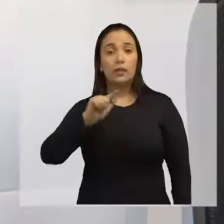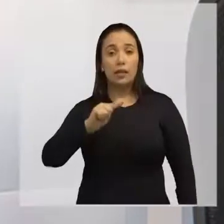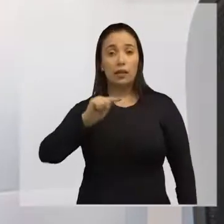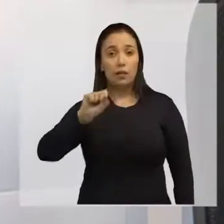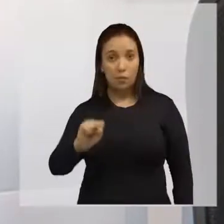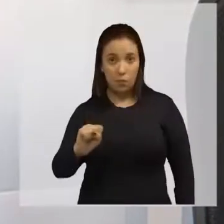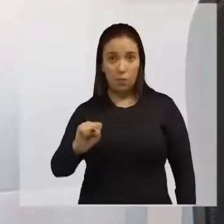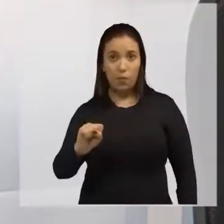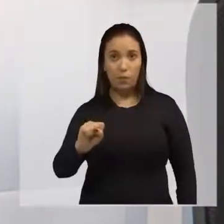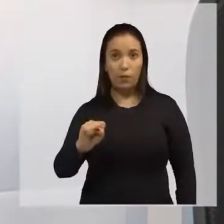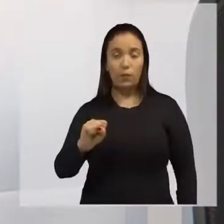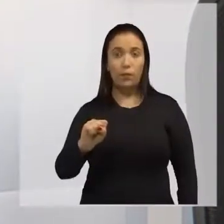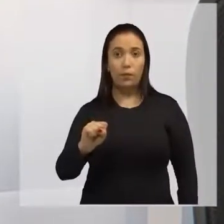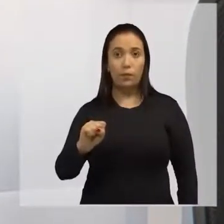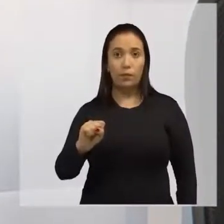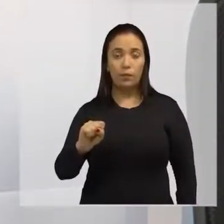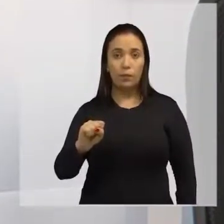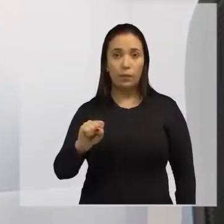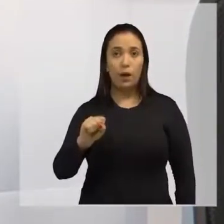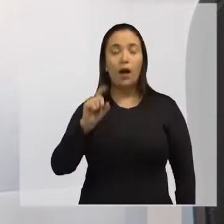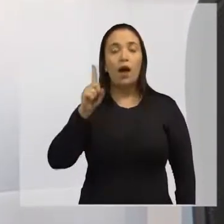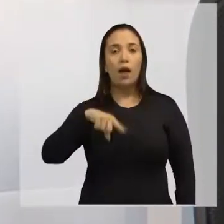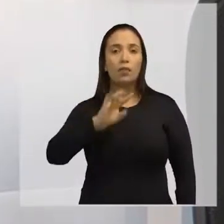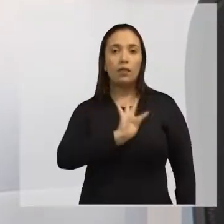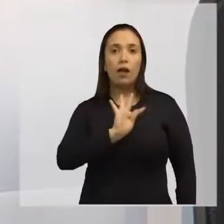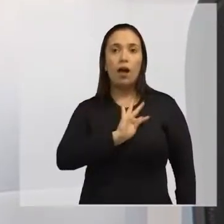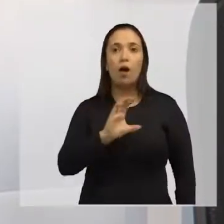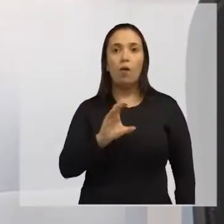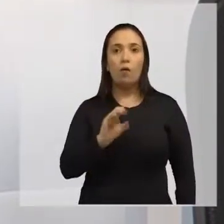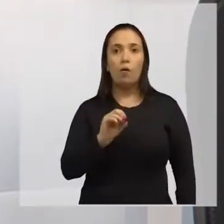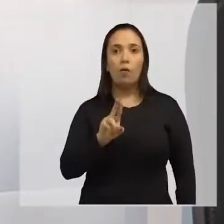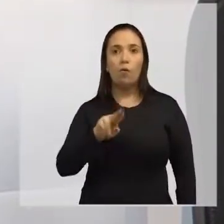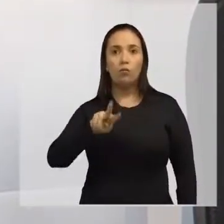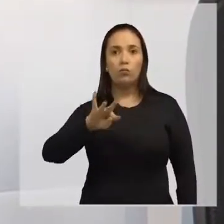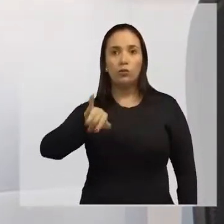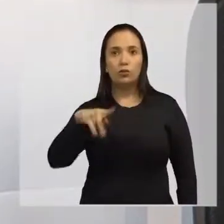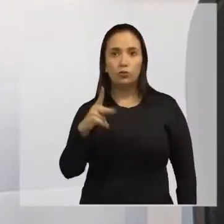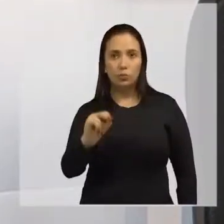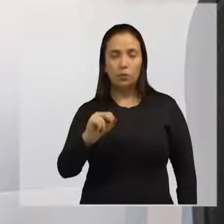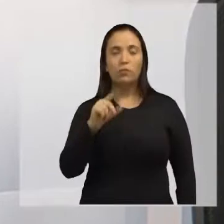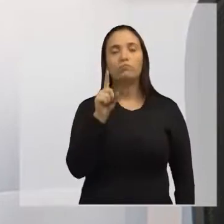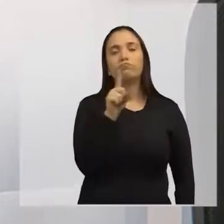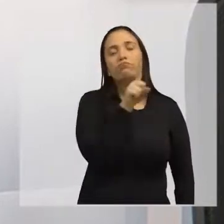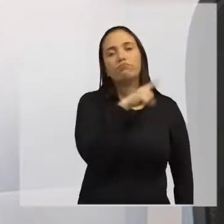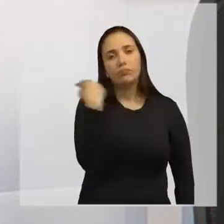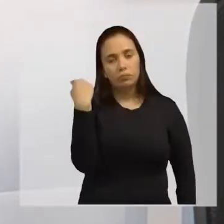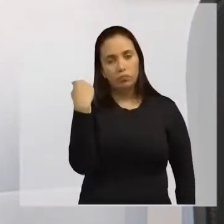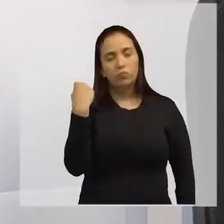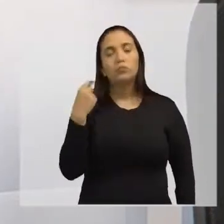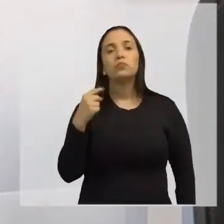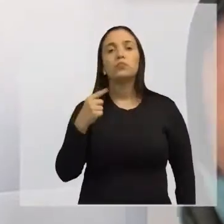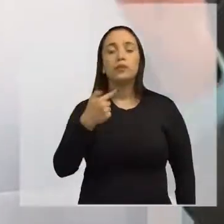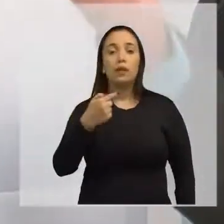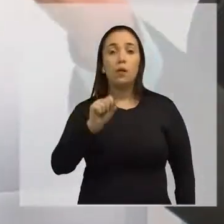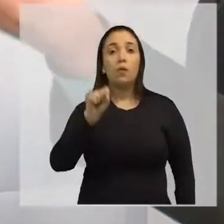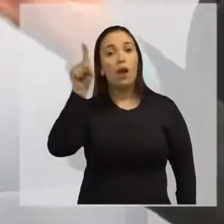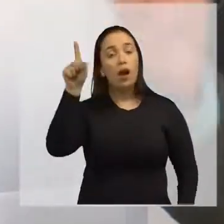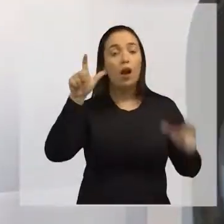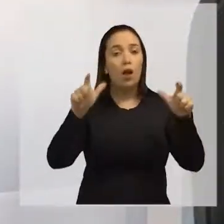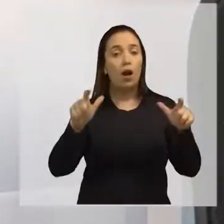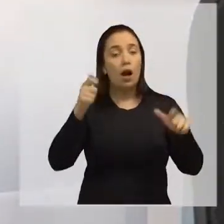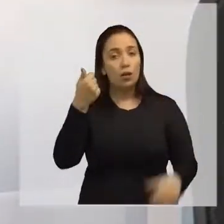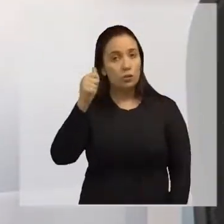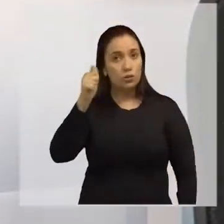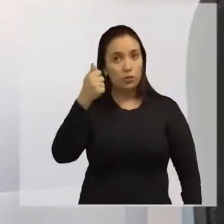Coutinho. O Coutinho que morreu. Logo depois da Copa. Em 78 foi aonde, Luiz? Na Argentina. Argentina. Nós fomos